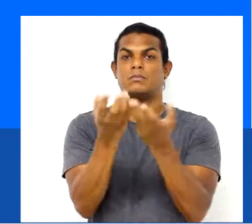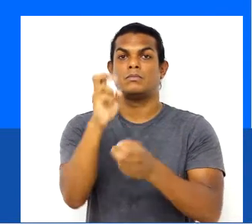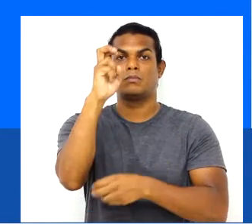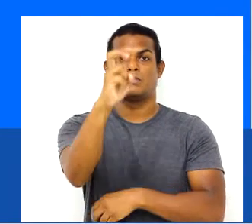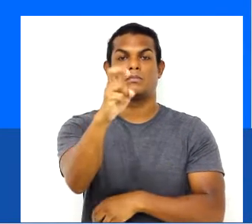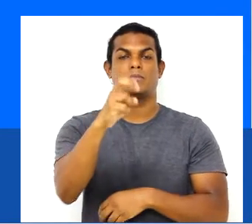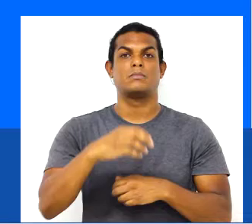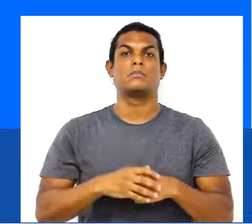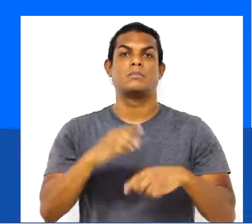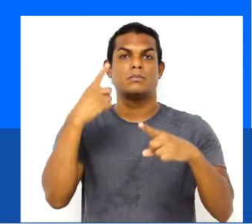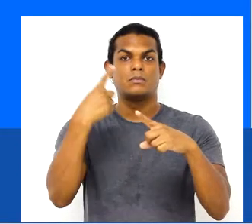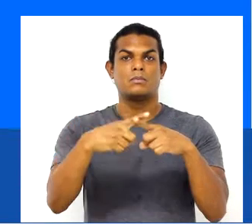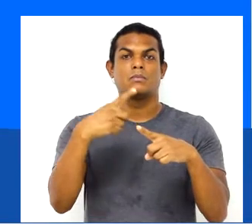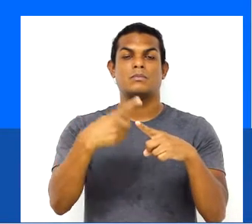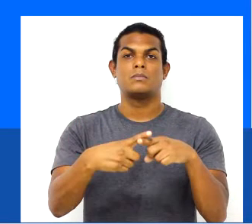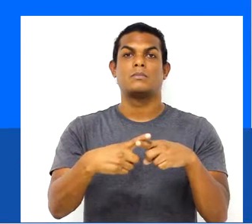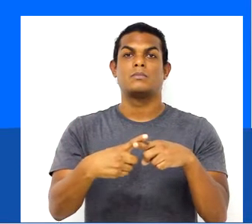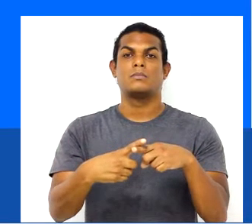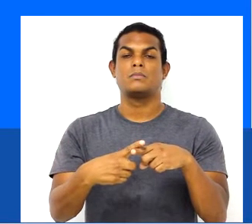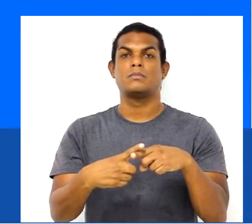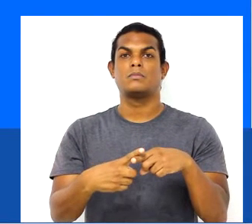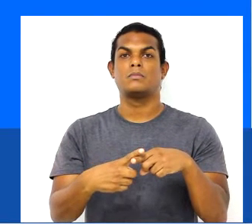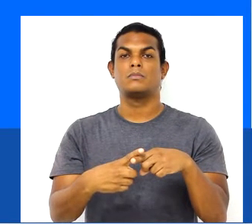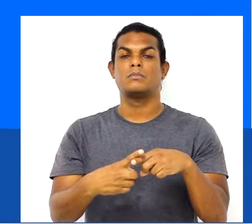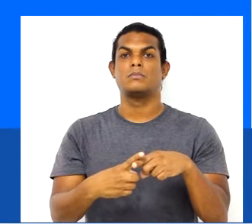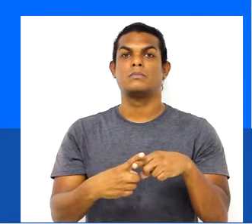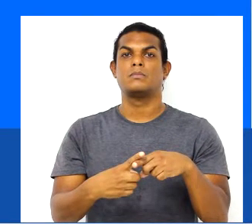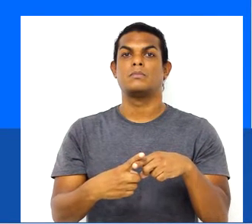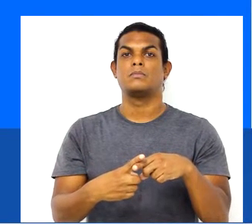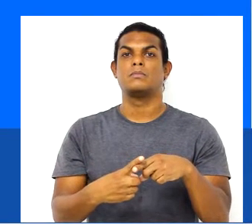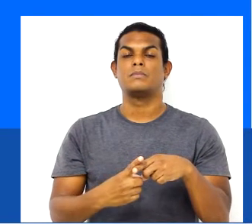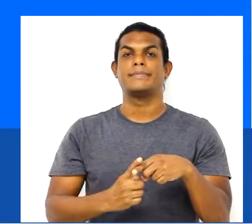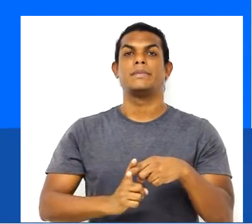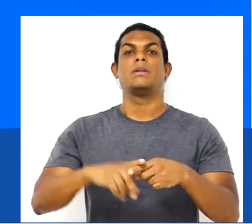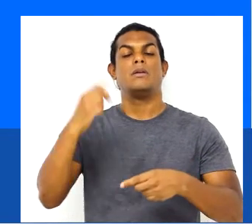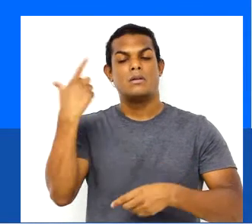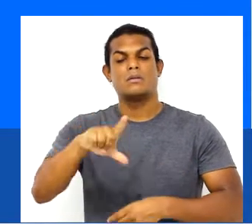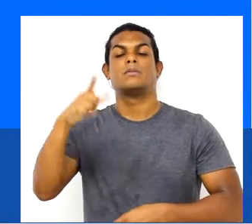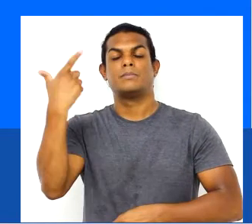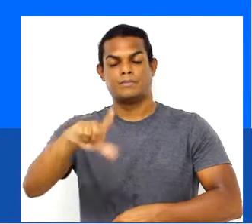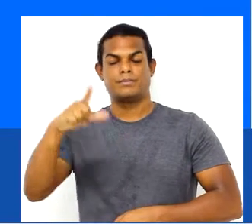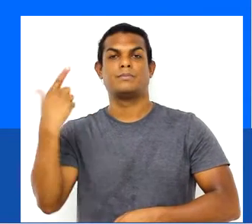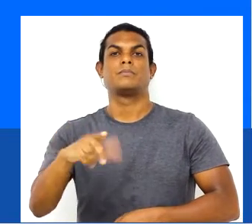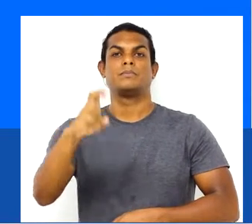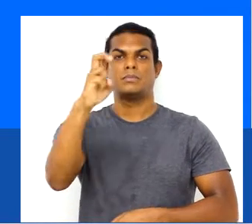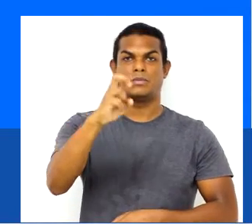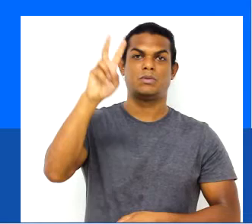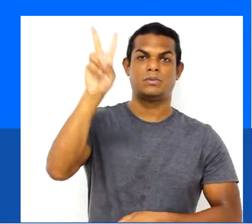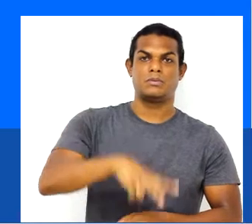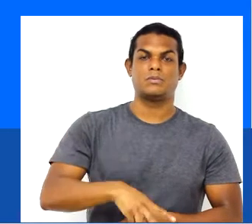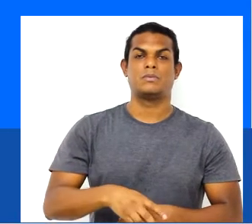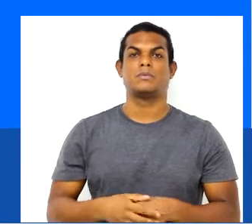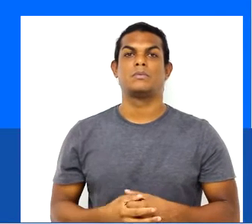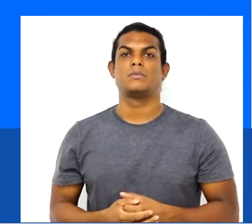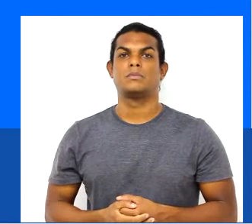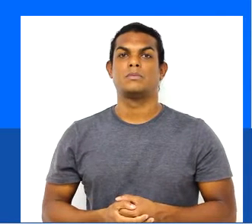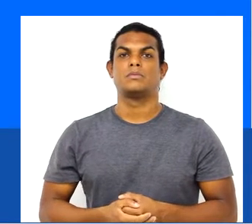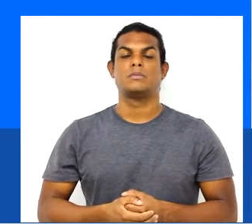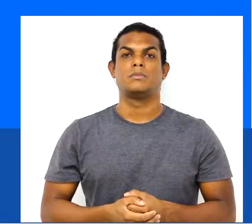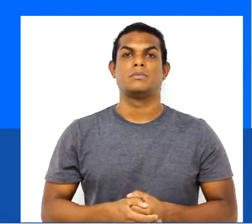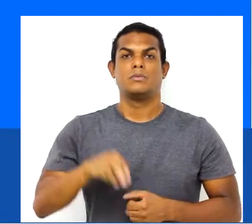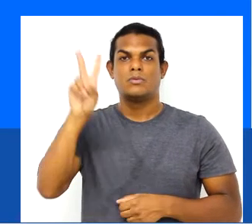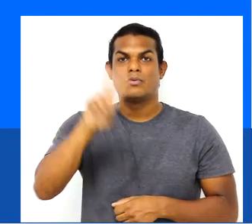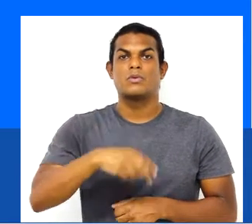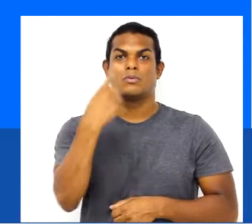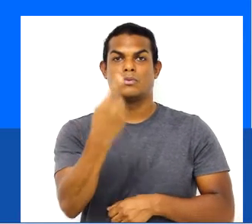5, porque existe a maior quantidade de repetição com o número 5, que o valor 1, que o